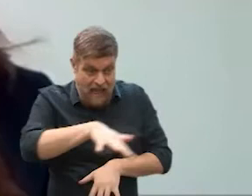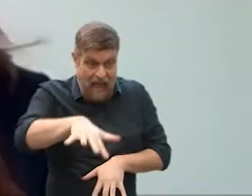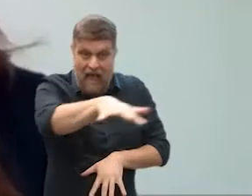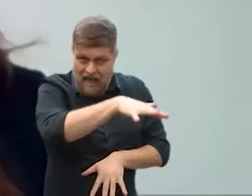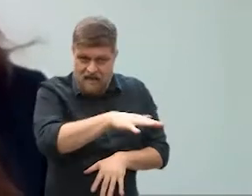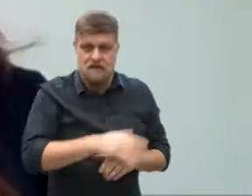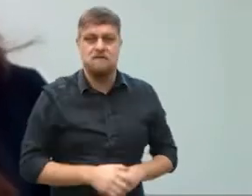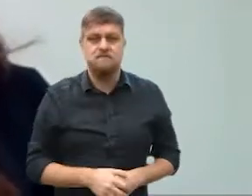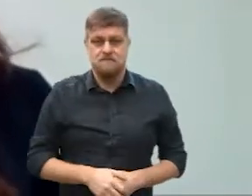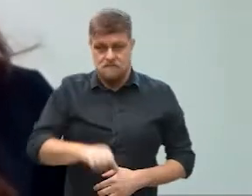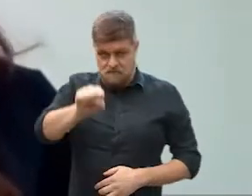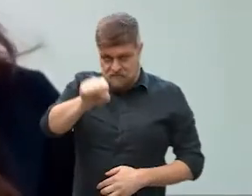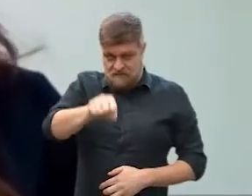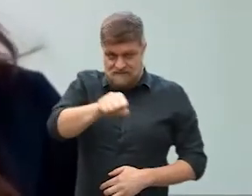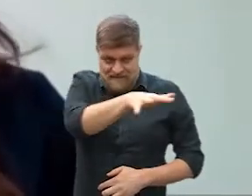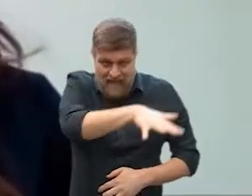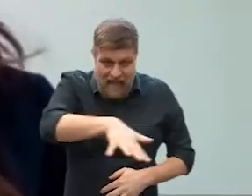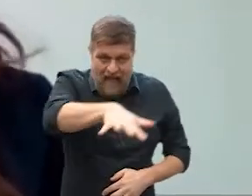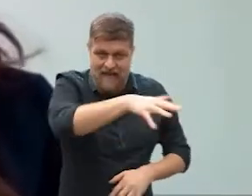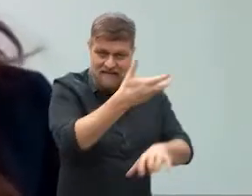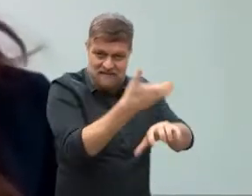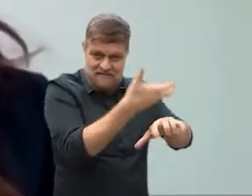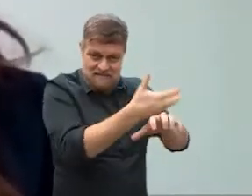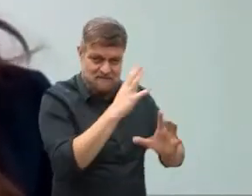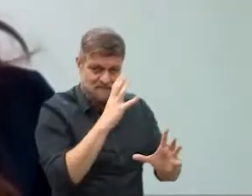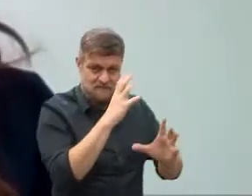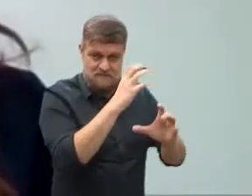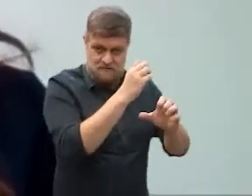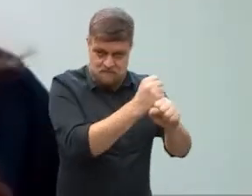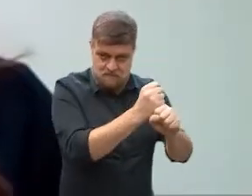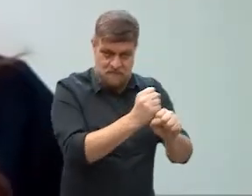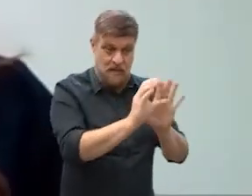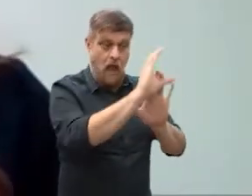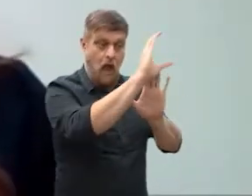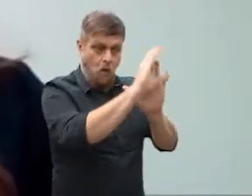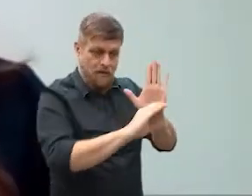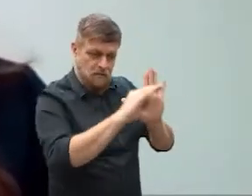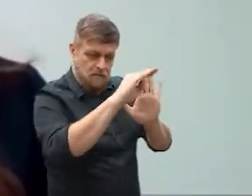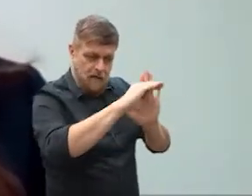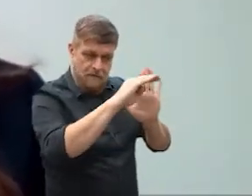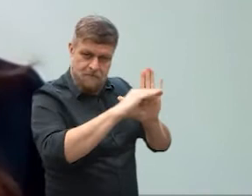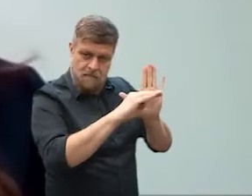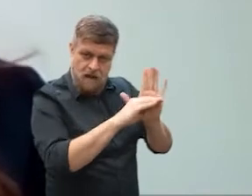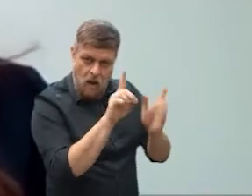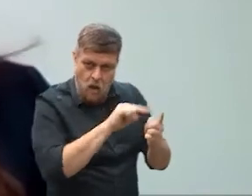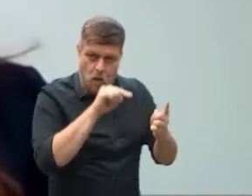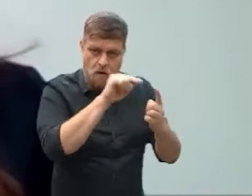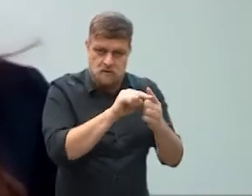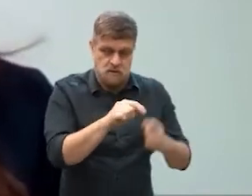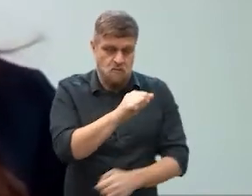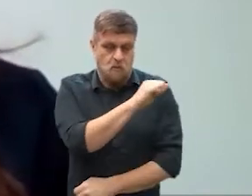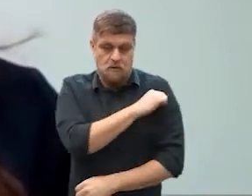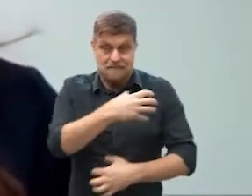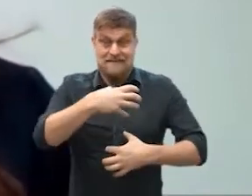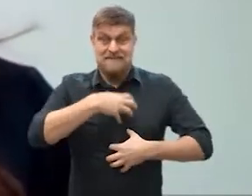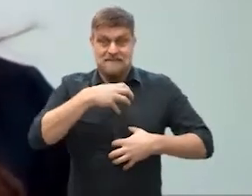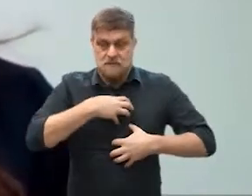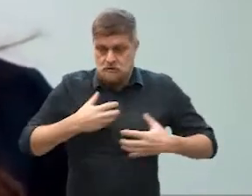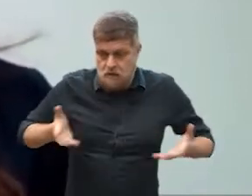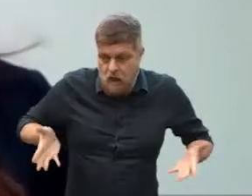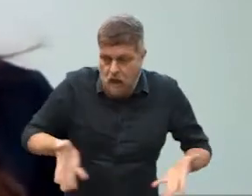Isso mesmo. Os itinerários formativos, eles são estruturas curriculares que apoiam e preparam estudantes